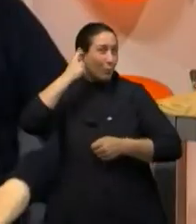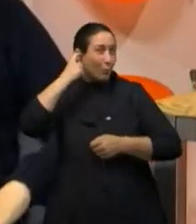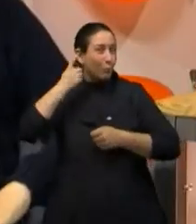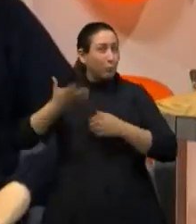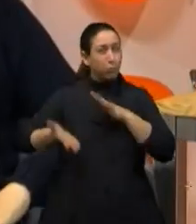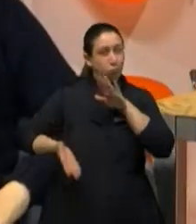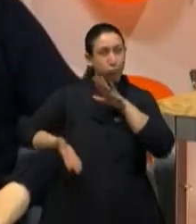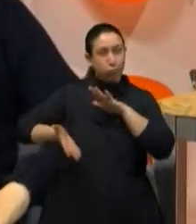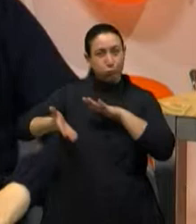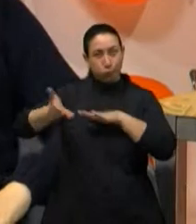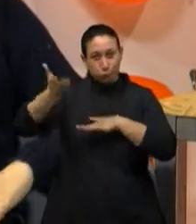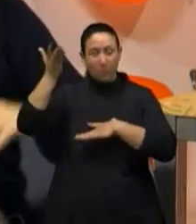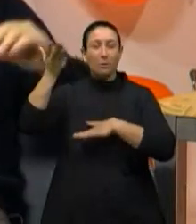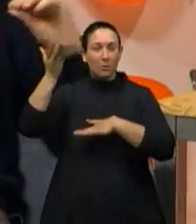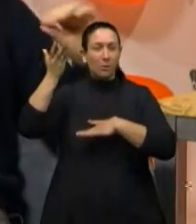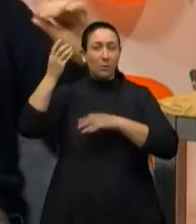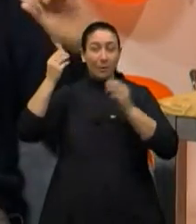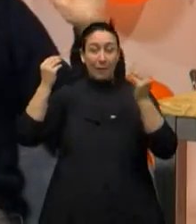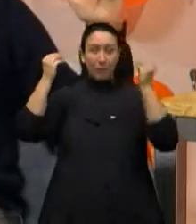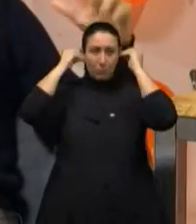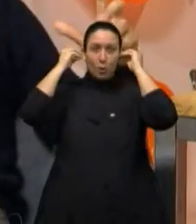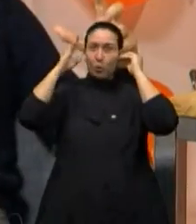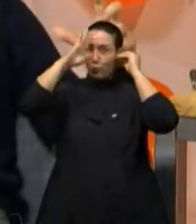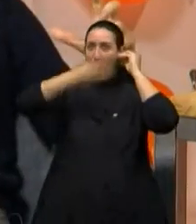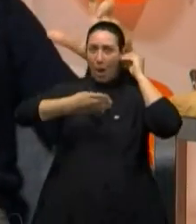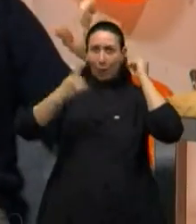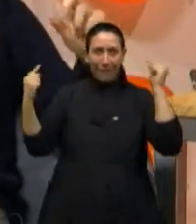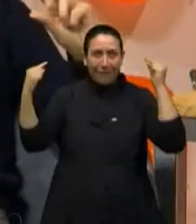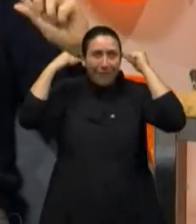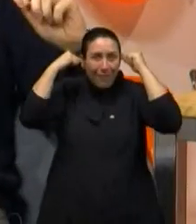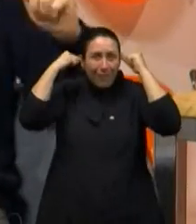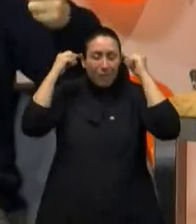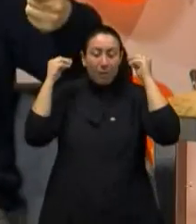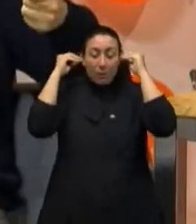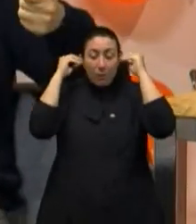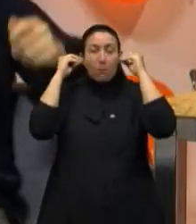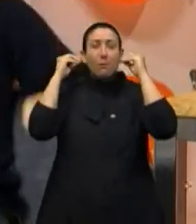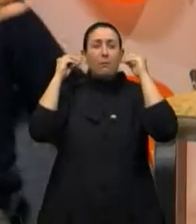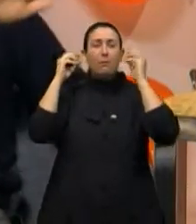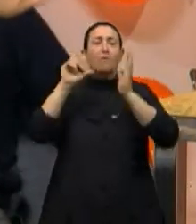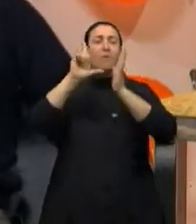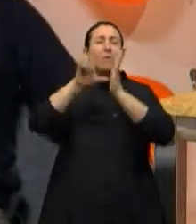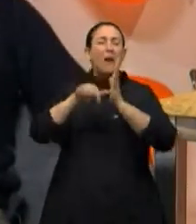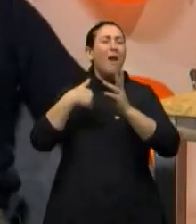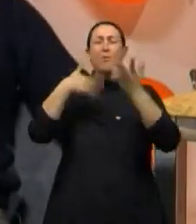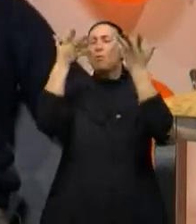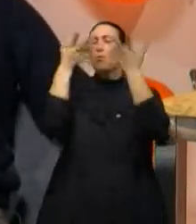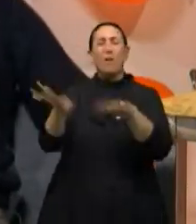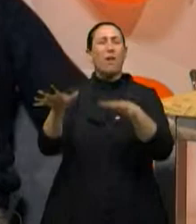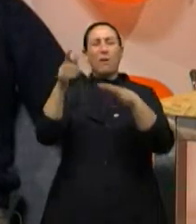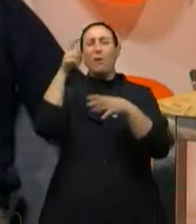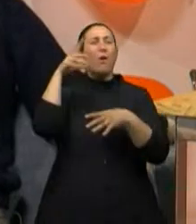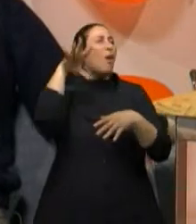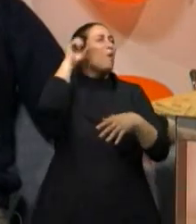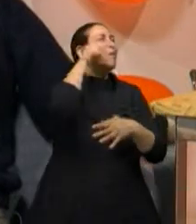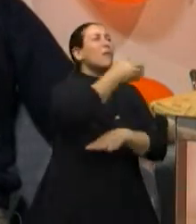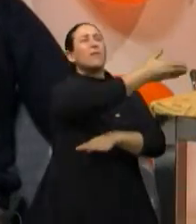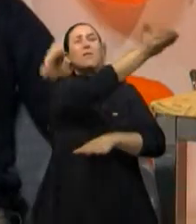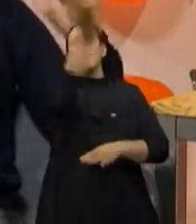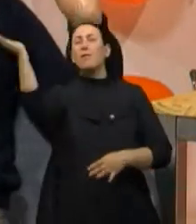intenso ele entra direto intenso e a as pessoas fazem assim colocam o volume para não escutar mais nada ao